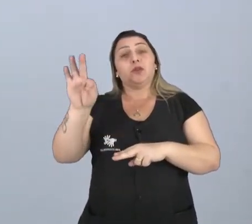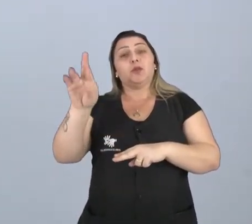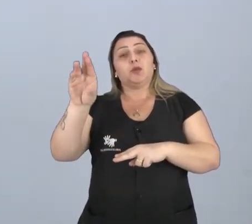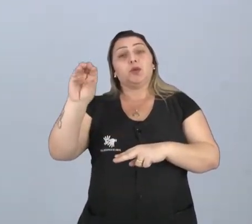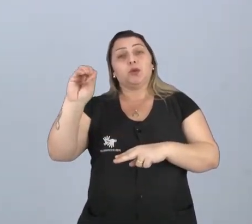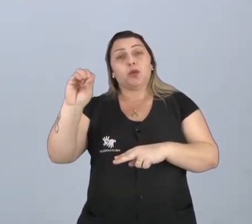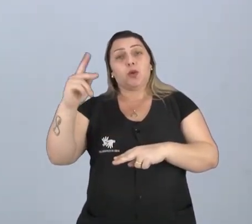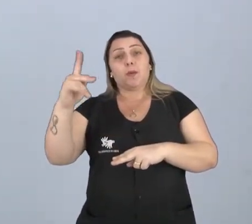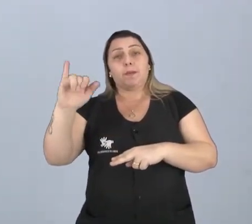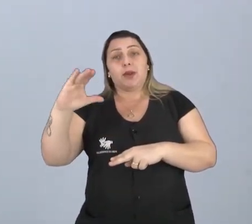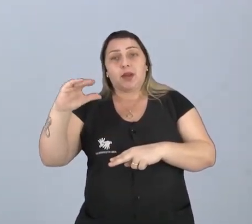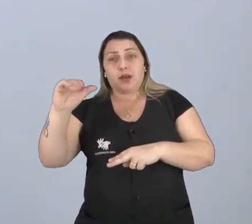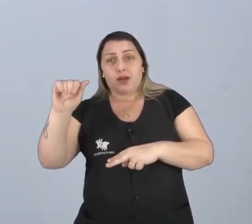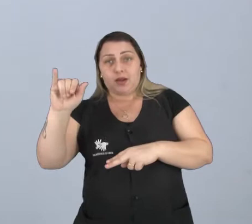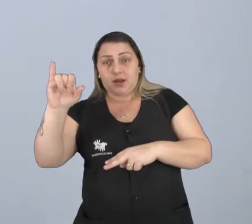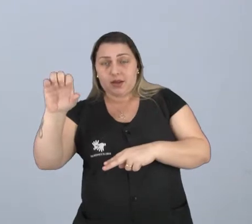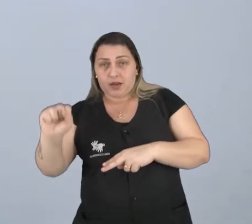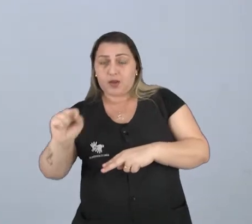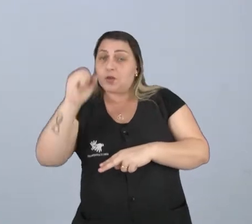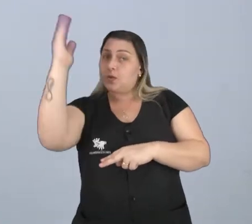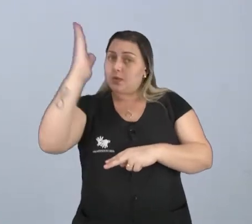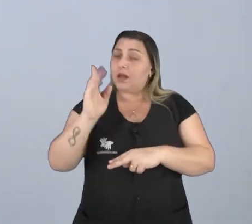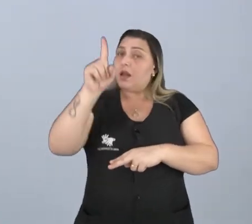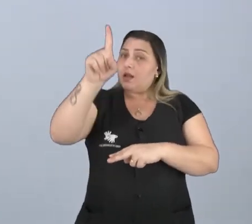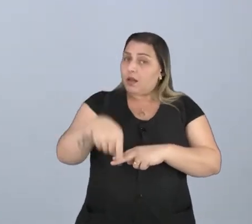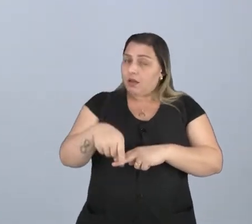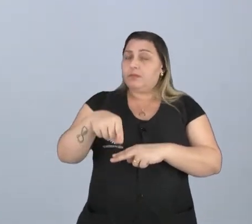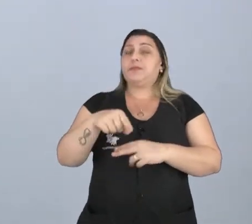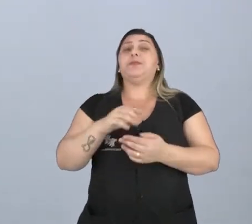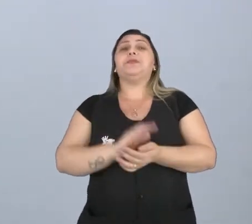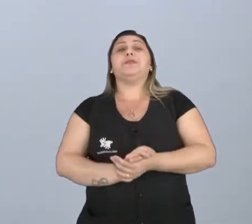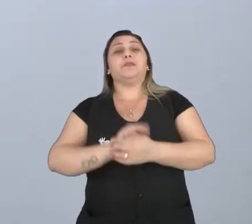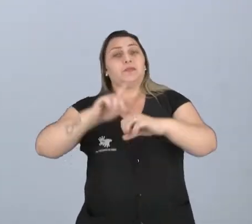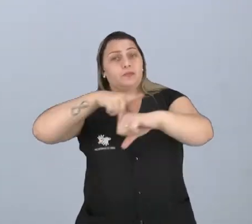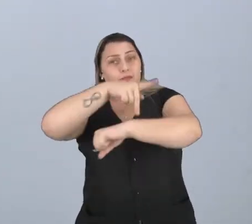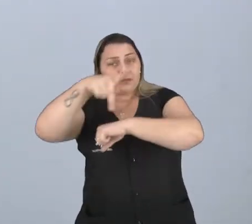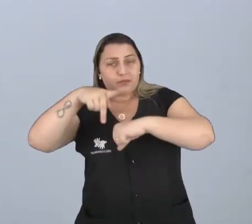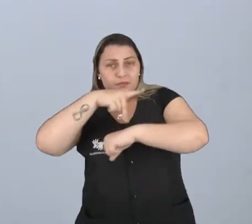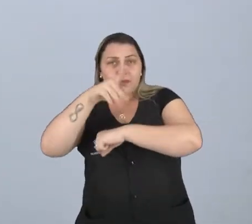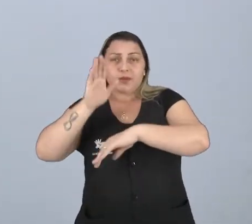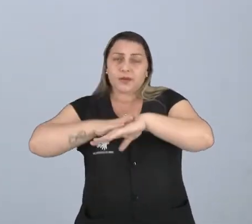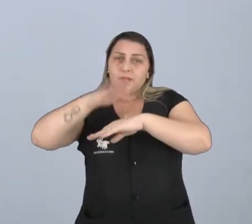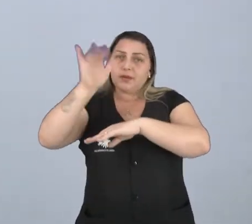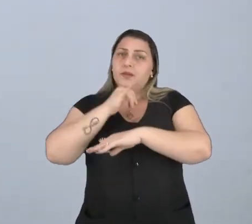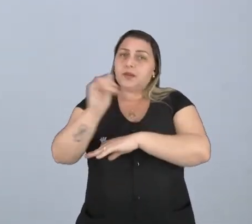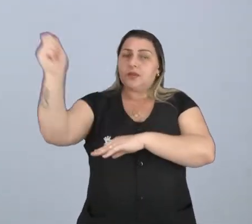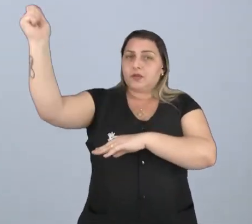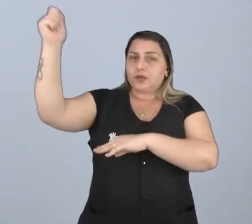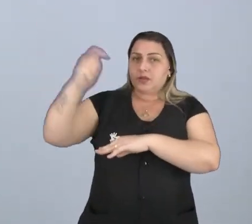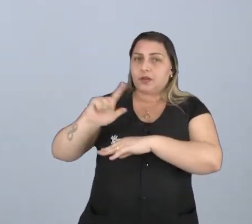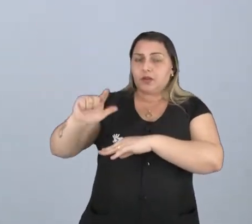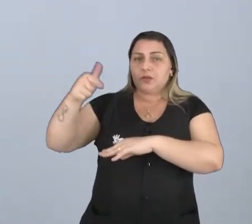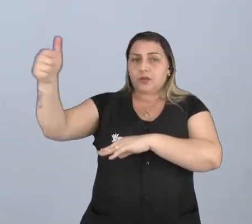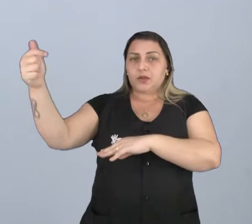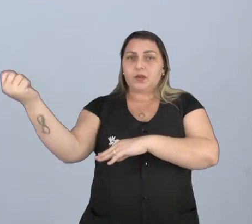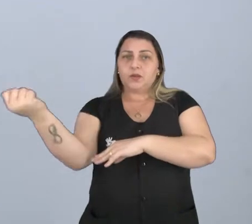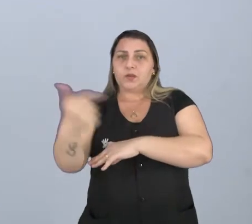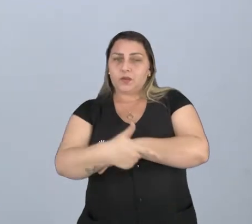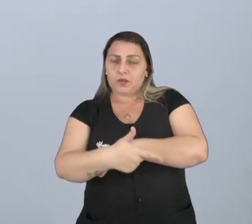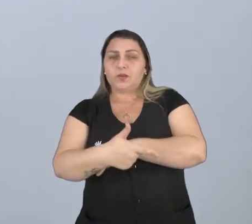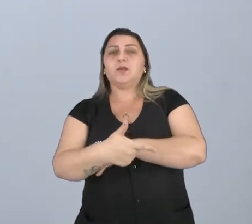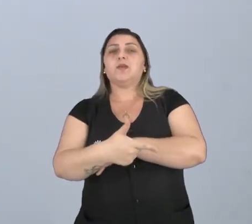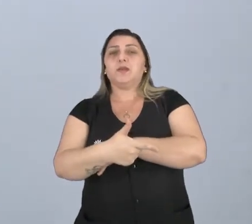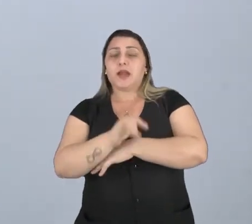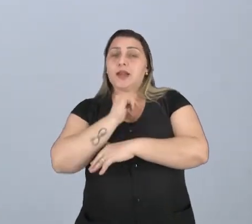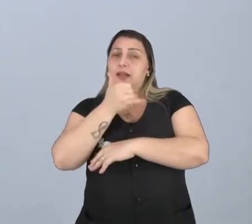tropicais. O Brasil é um país tropical, tá ali próximo à linha do Equador. Esses países, por receberem mais energia solar do que outros, né, acaba que